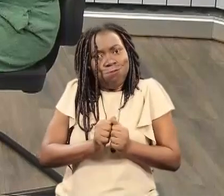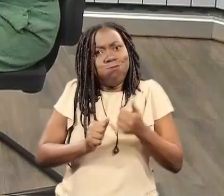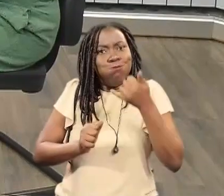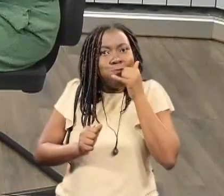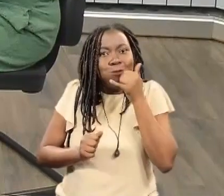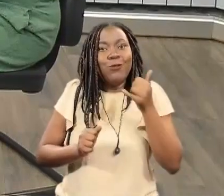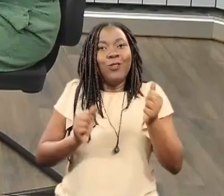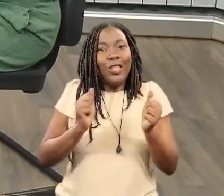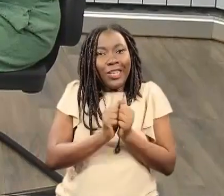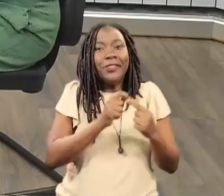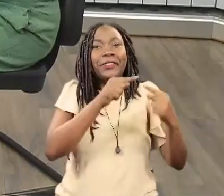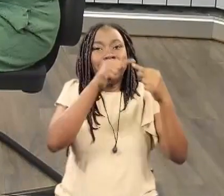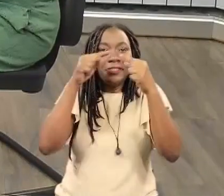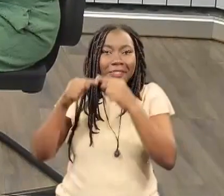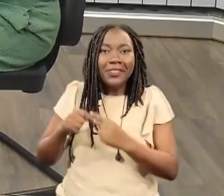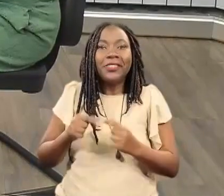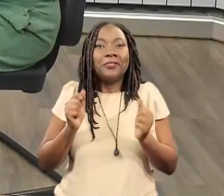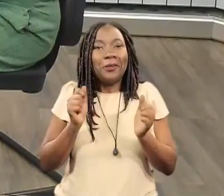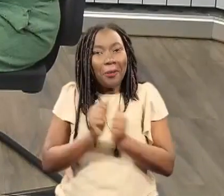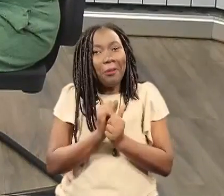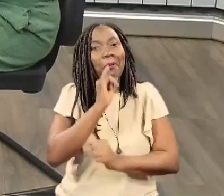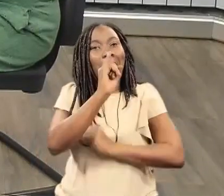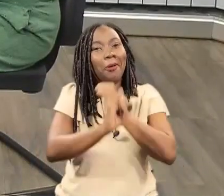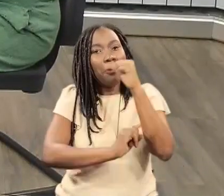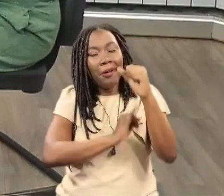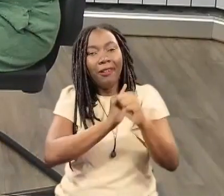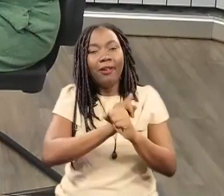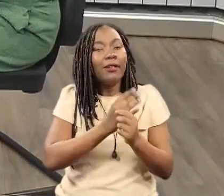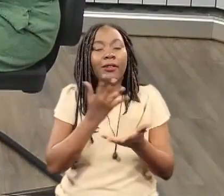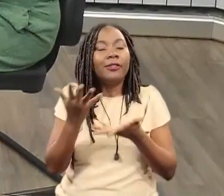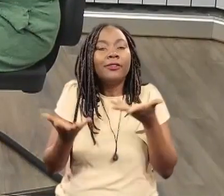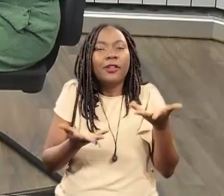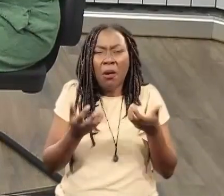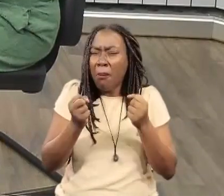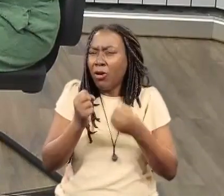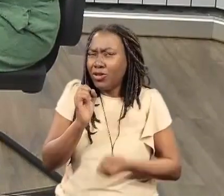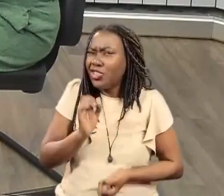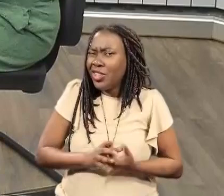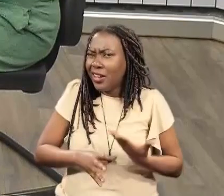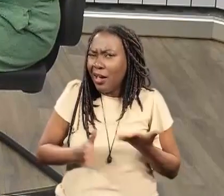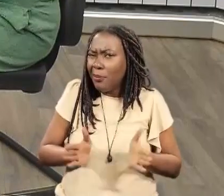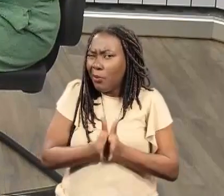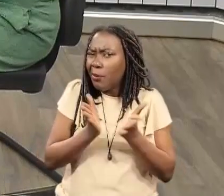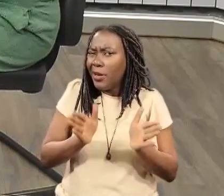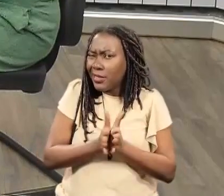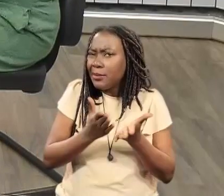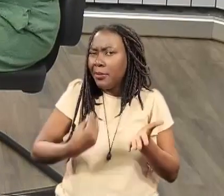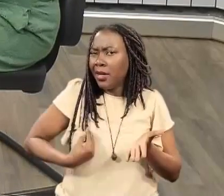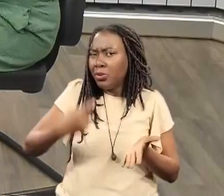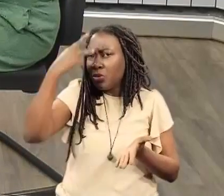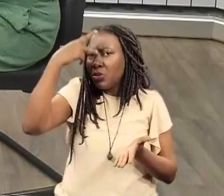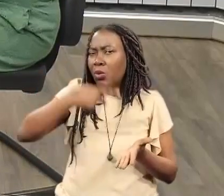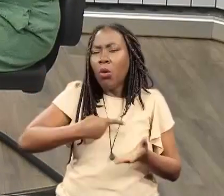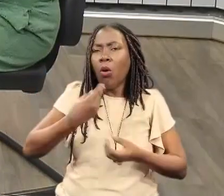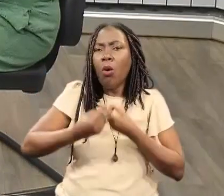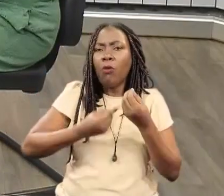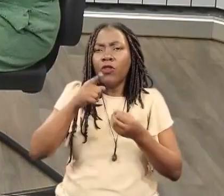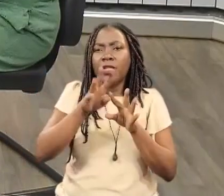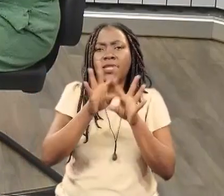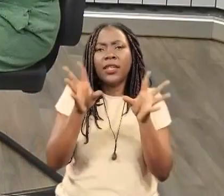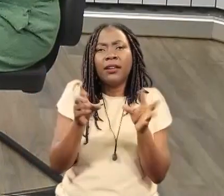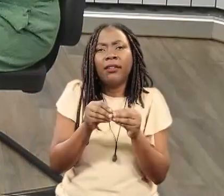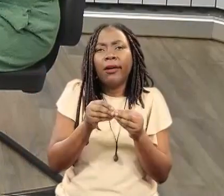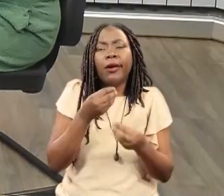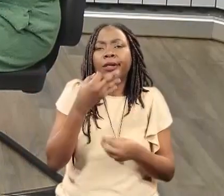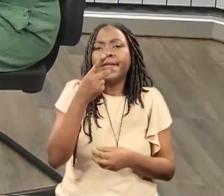estar na rede, por estar conectado, pode gerar esse empobrecimento da vida pessoal. Como é que você define isso? Qual o seu ponto